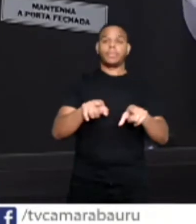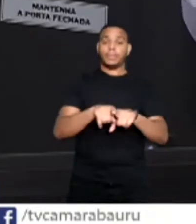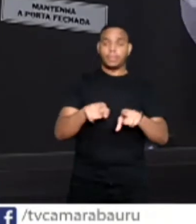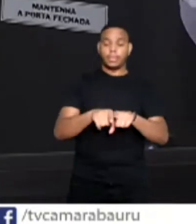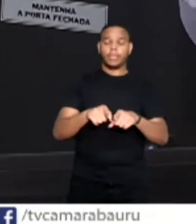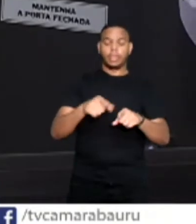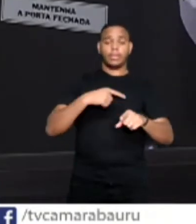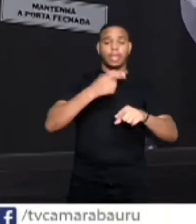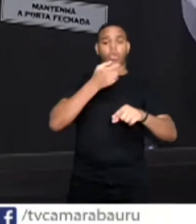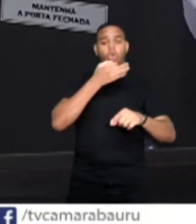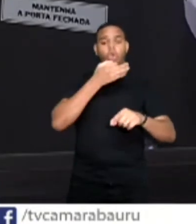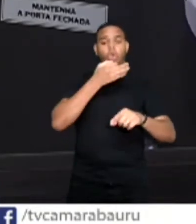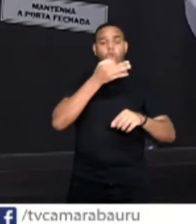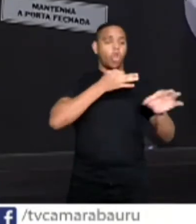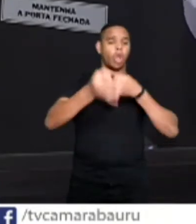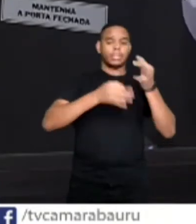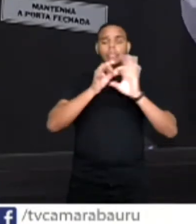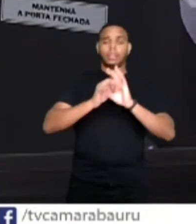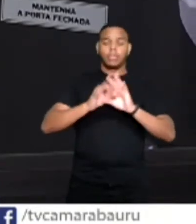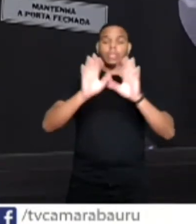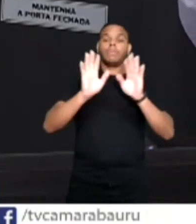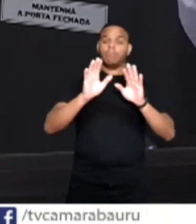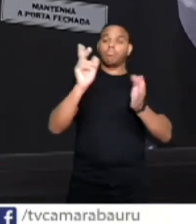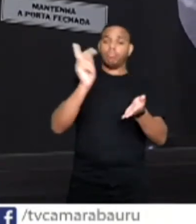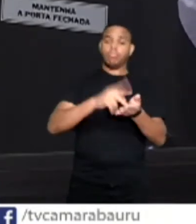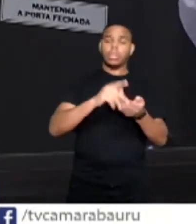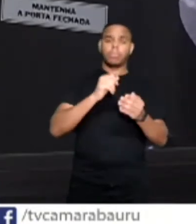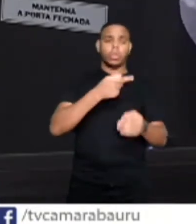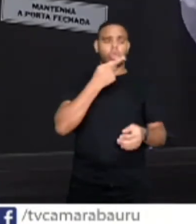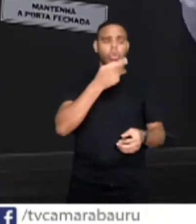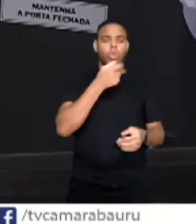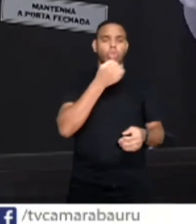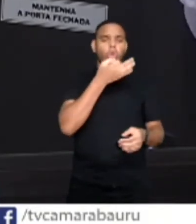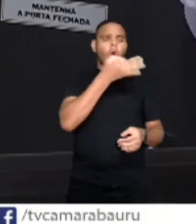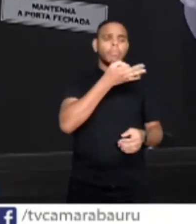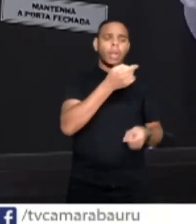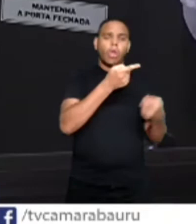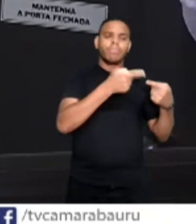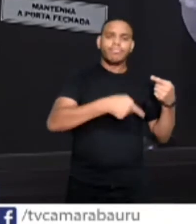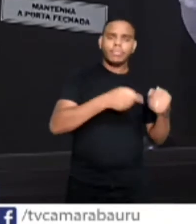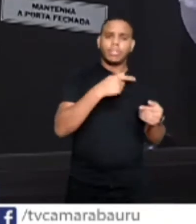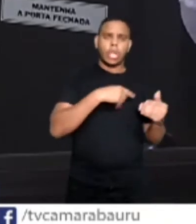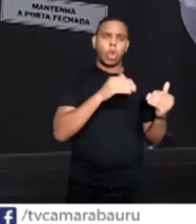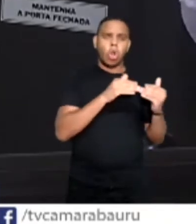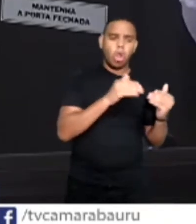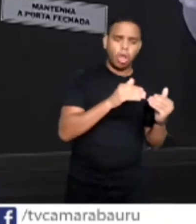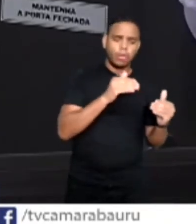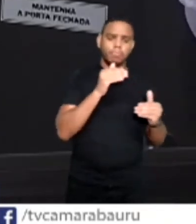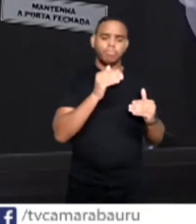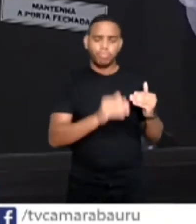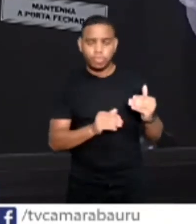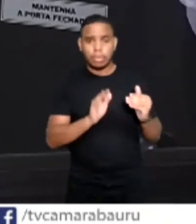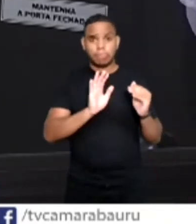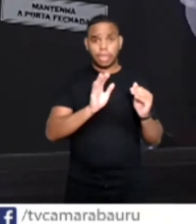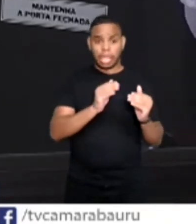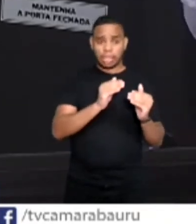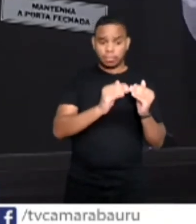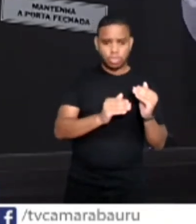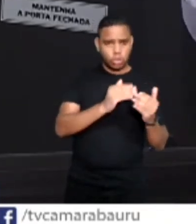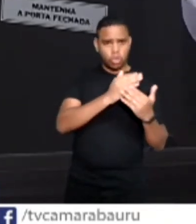evidente e ele permite a crítica. Permite a crítica responsável e